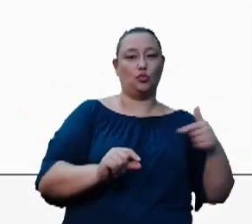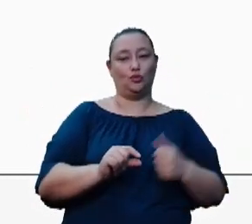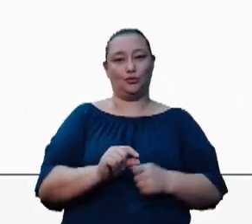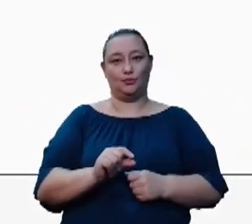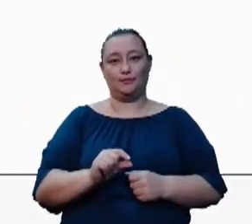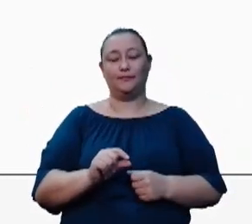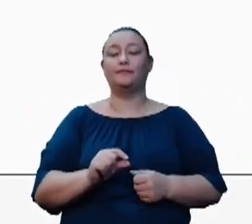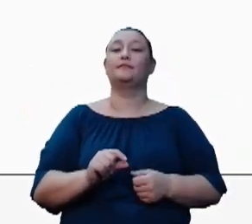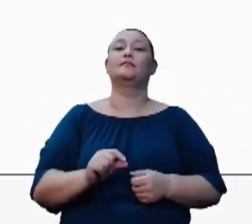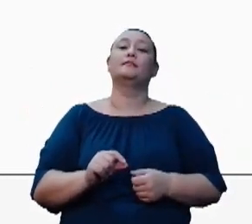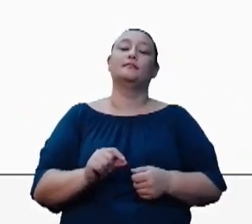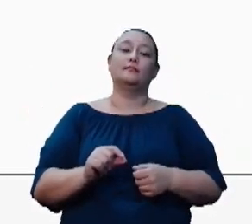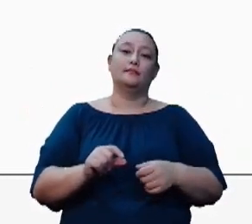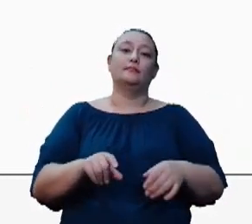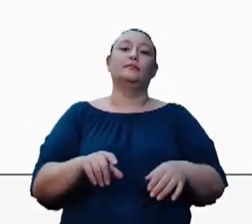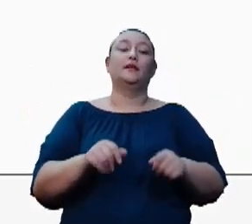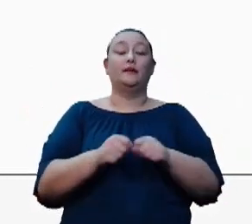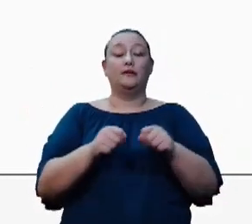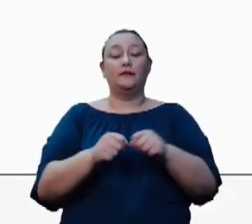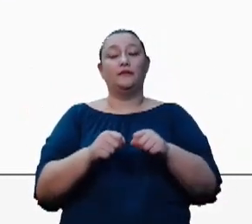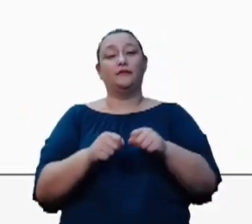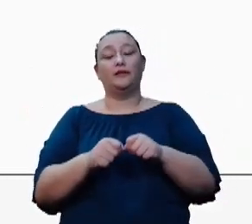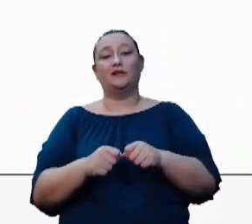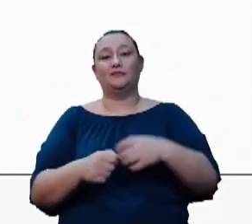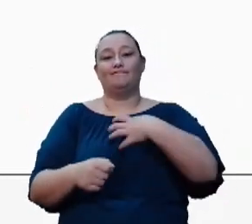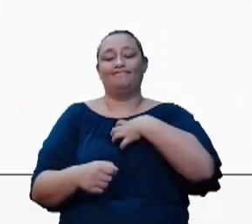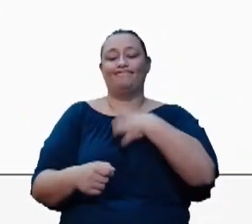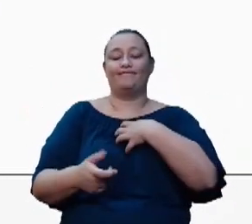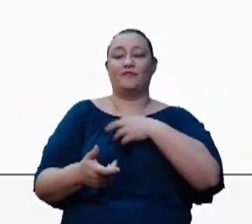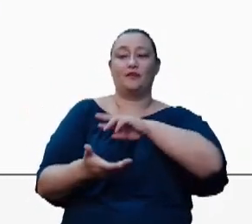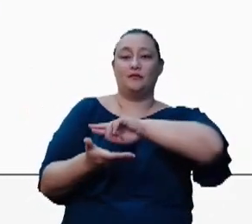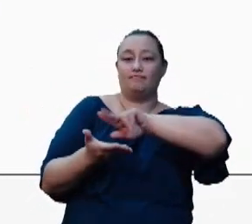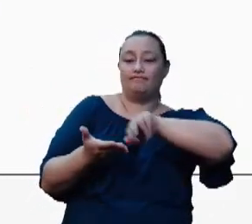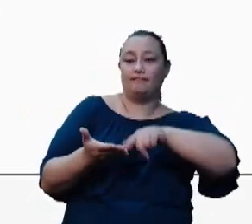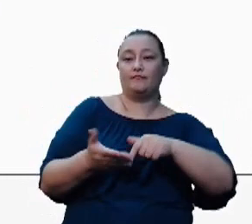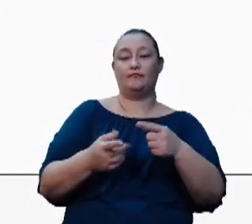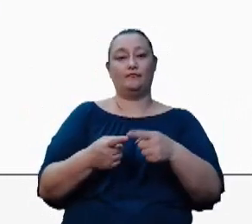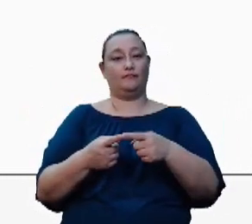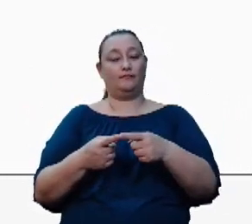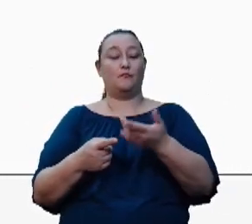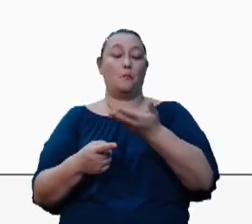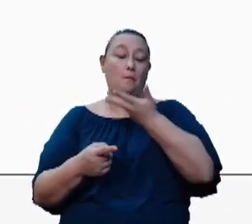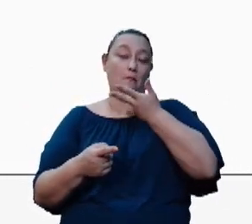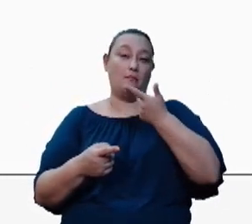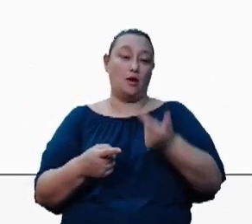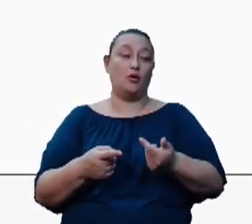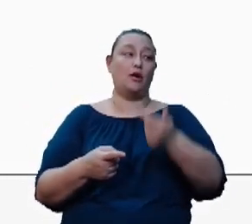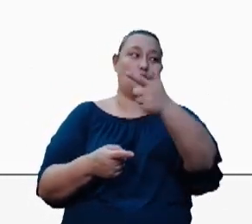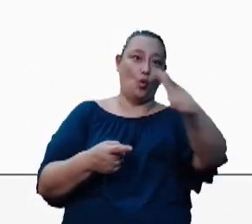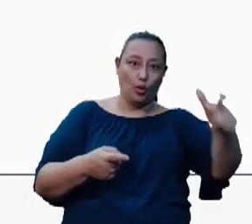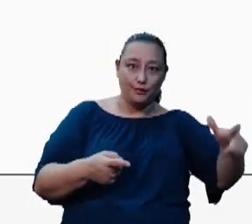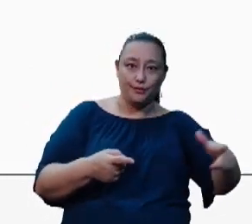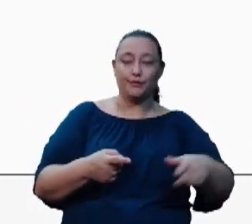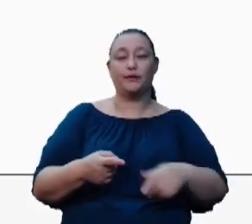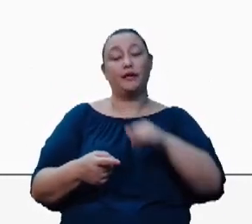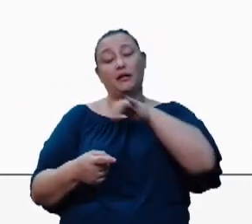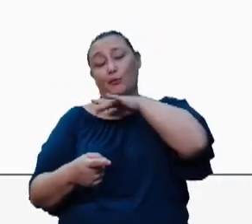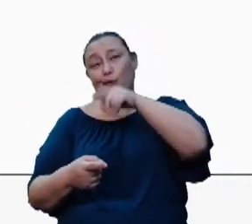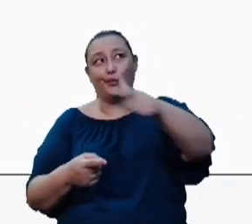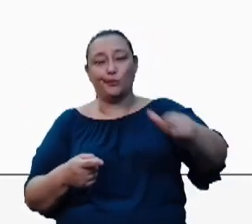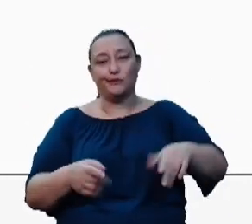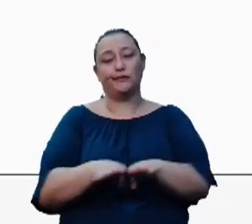sintomáticos e de efeitos colaterais relacionados e melhorando alguns aspectos da qualidade de vida